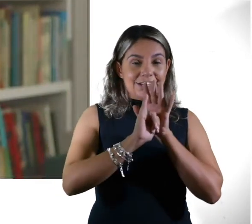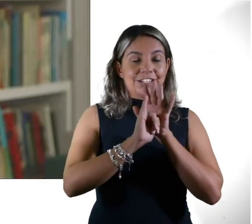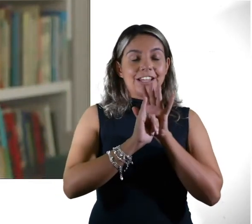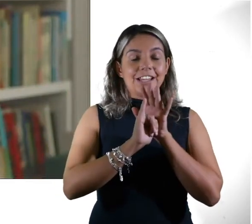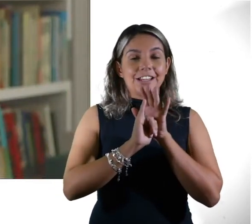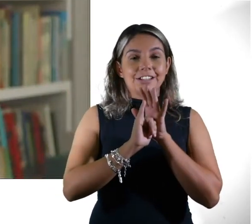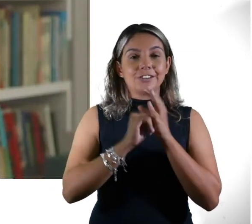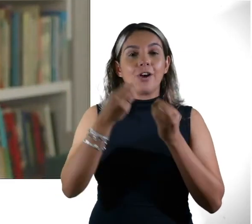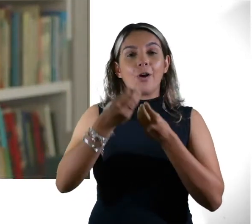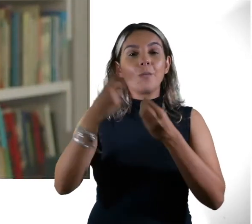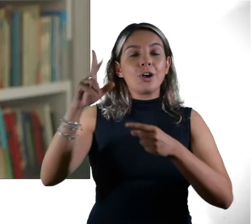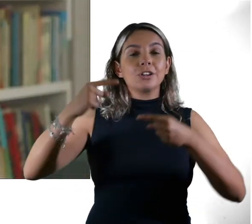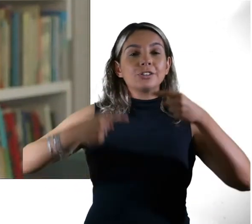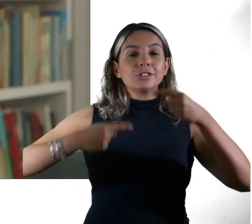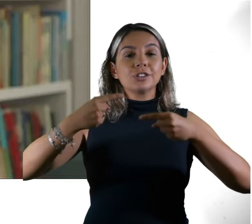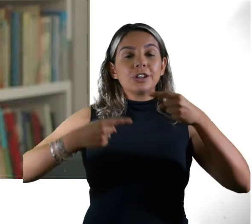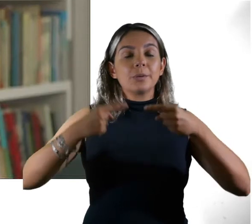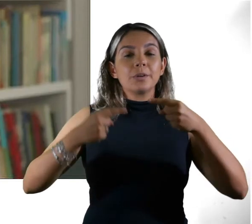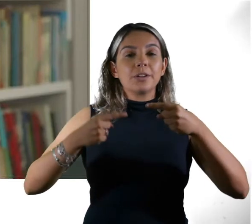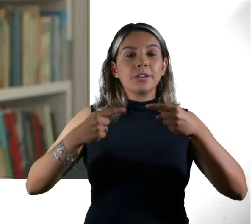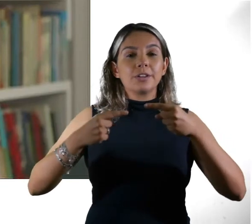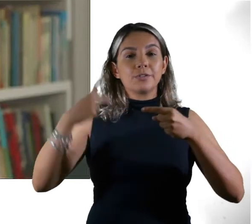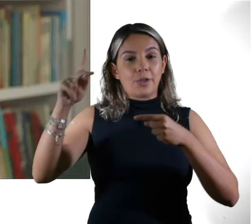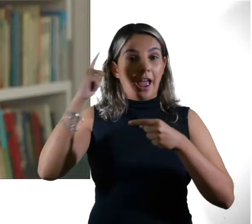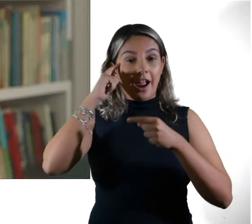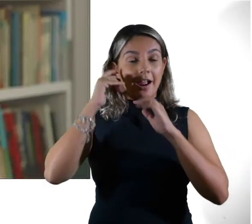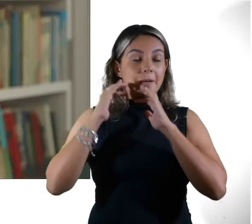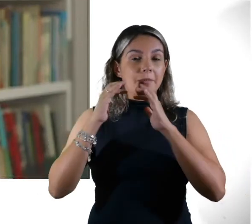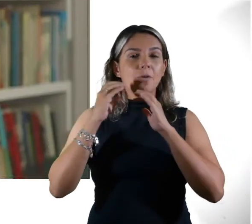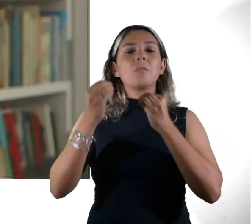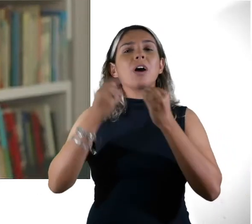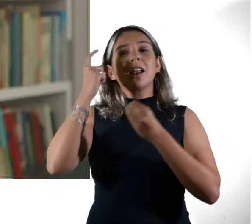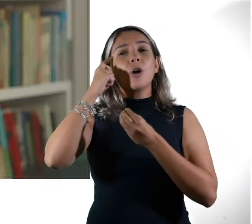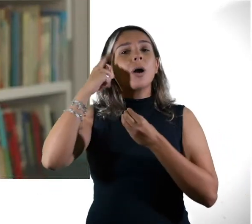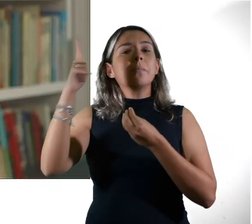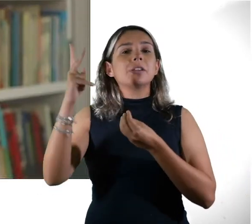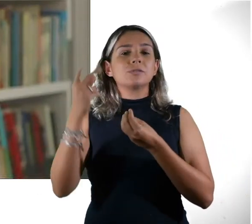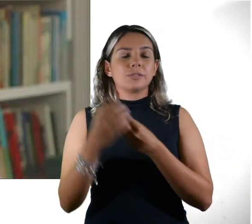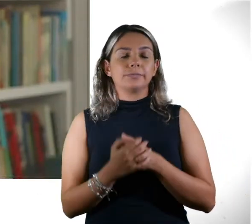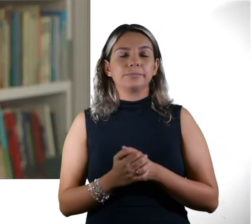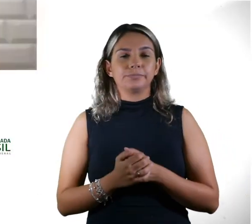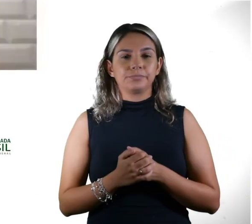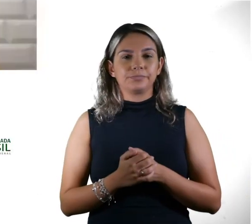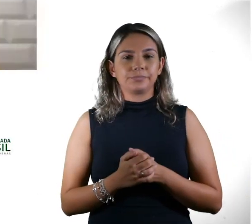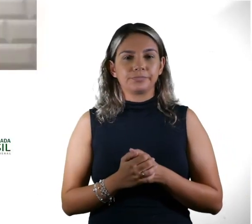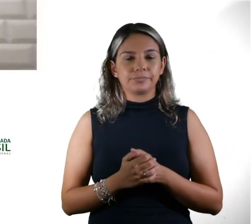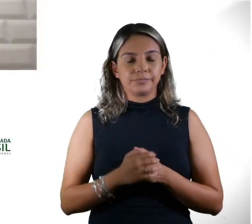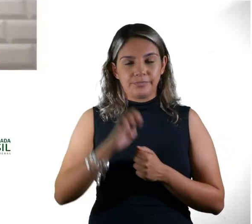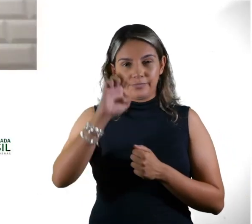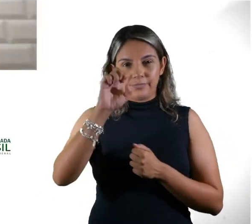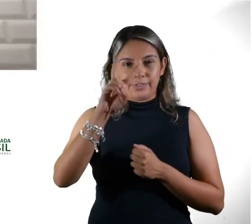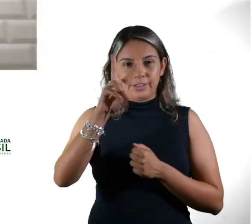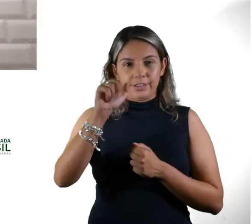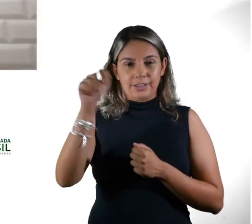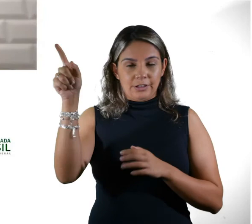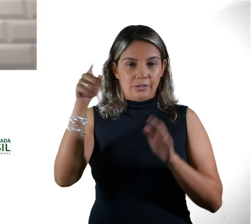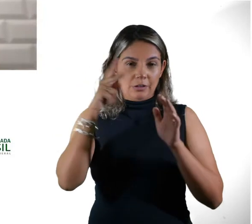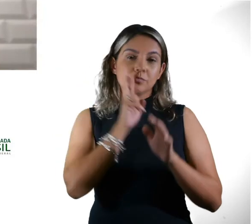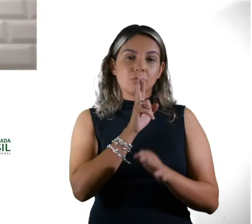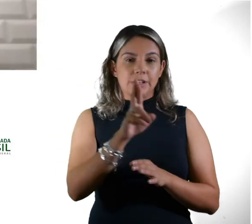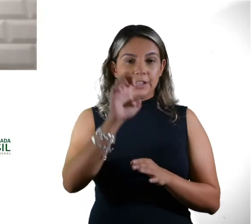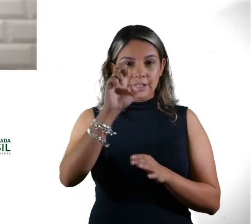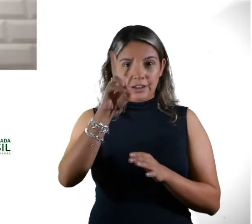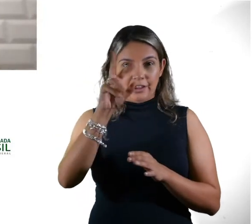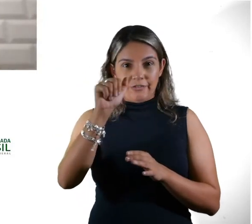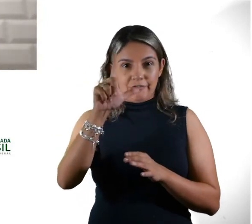essas dinâmicas se processam em sua mente? O Evaldo conhece Angola. Ele viveu um tempo em